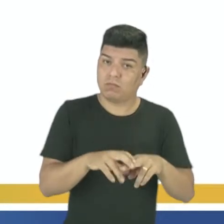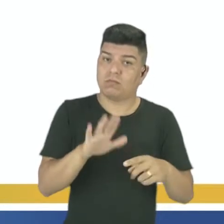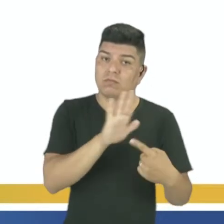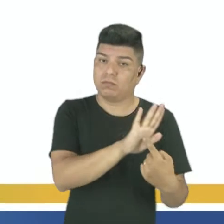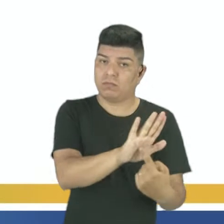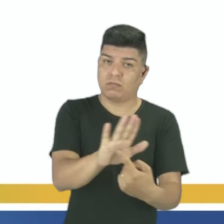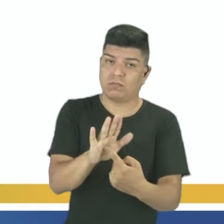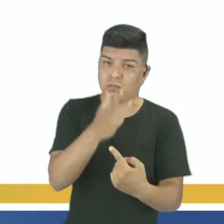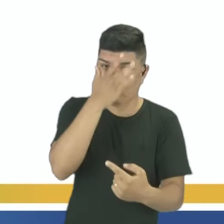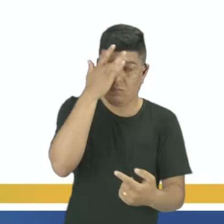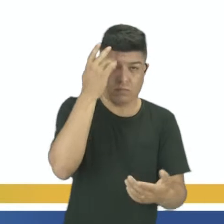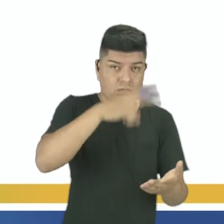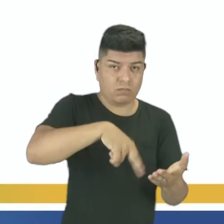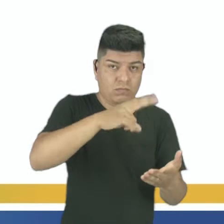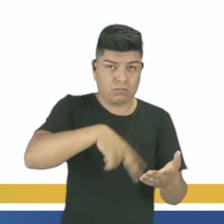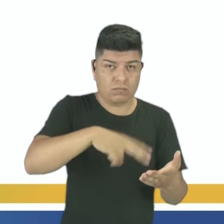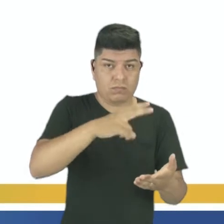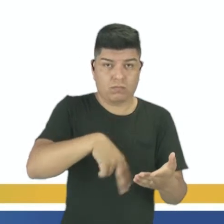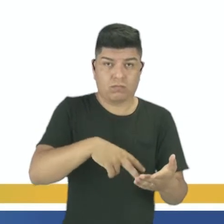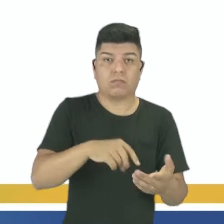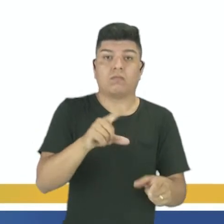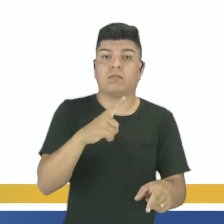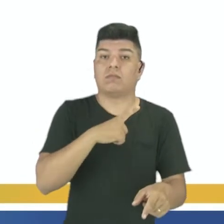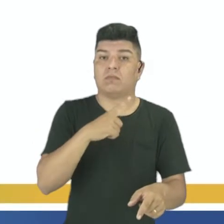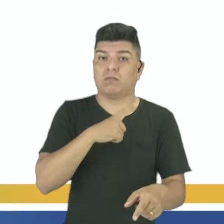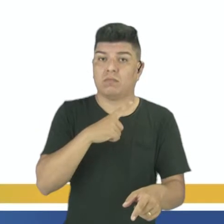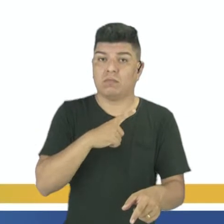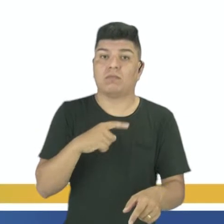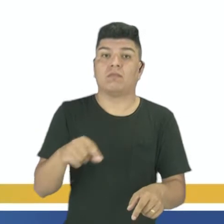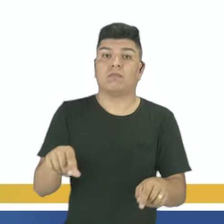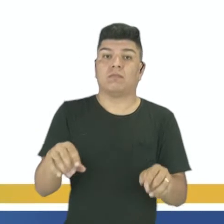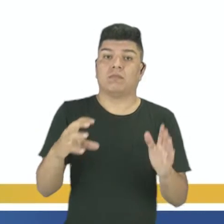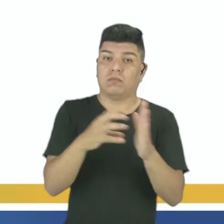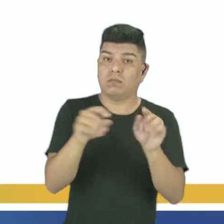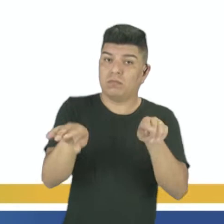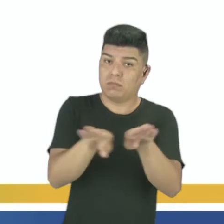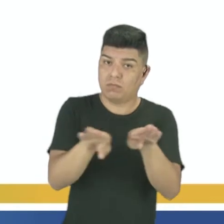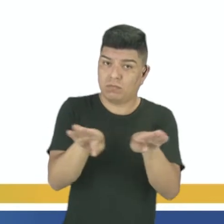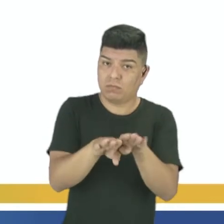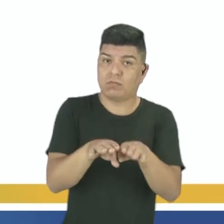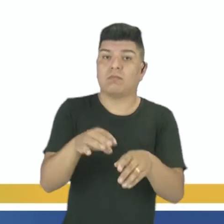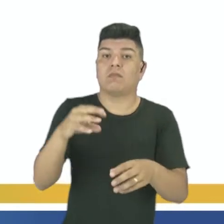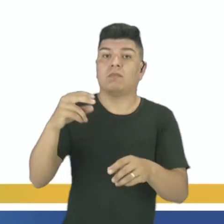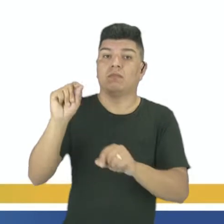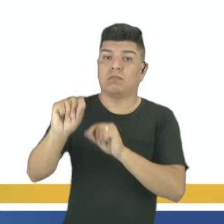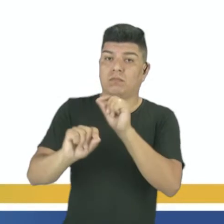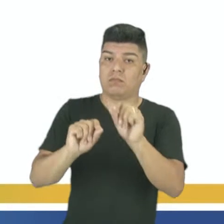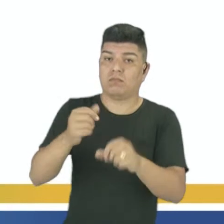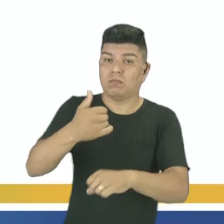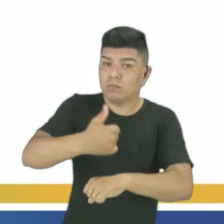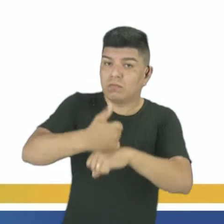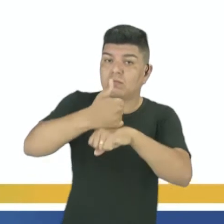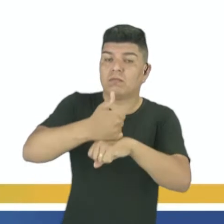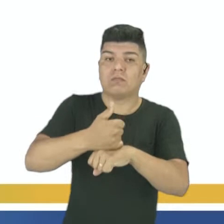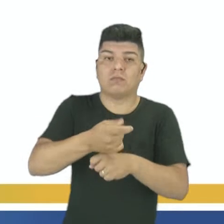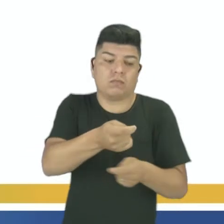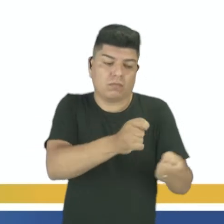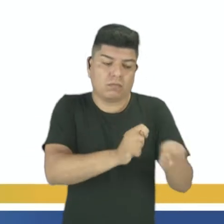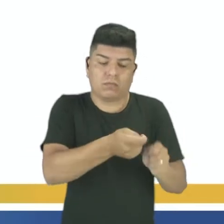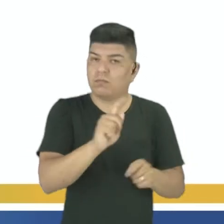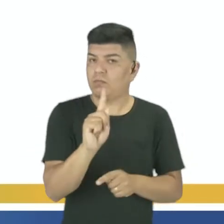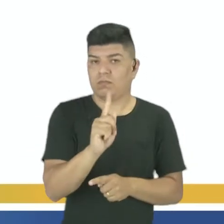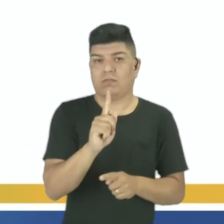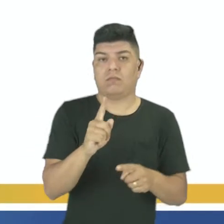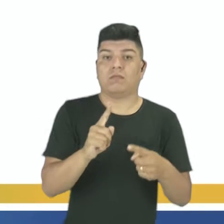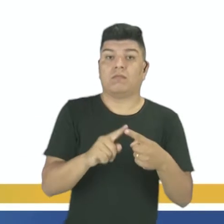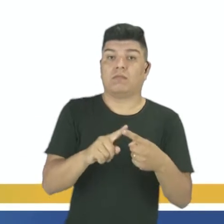que eleitores e partidos também têm a tarefa de promover um debate público qualificado e não manipulado,